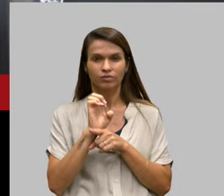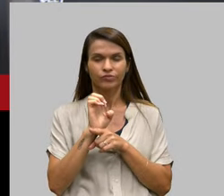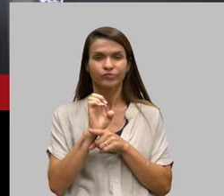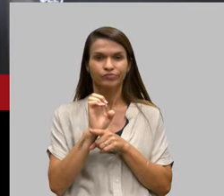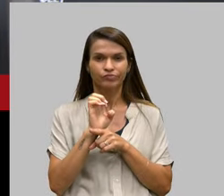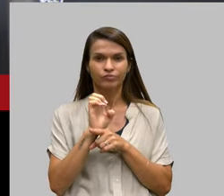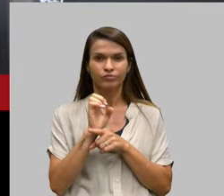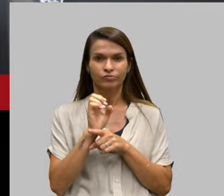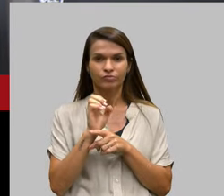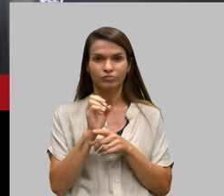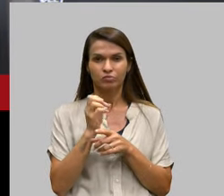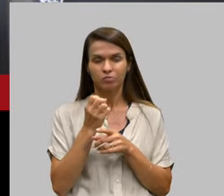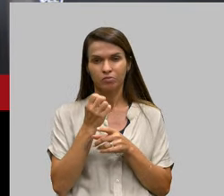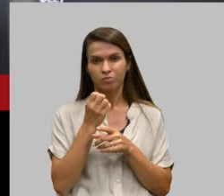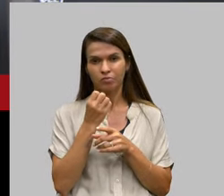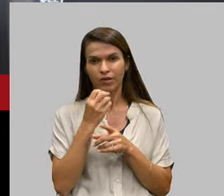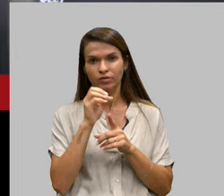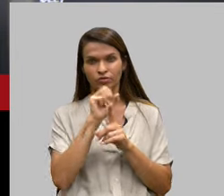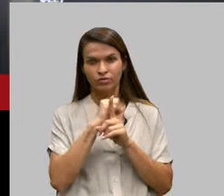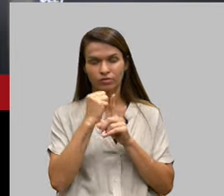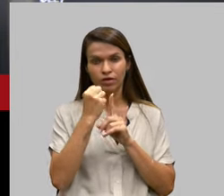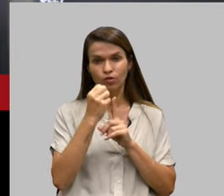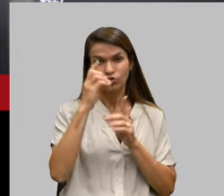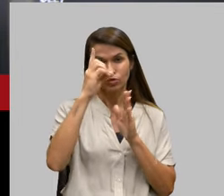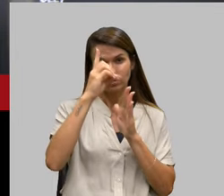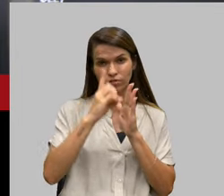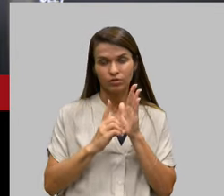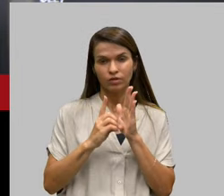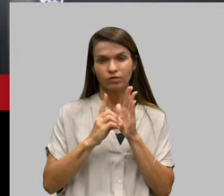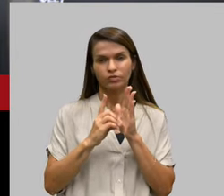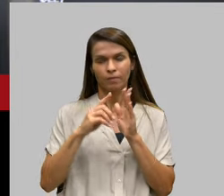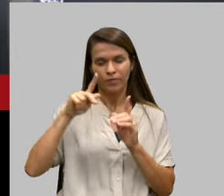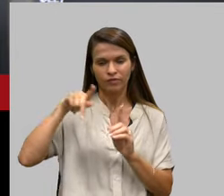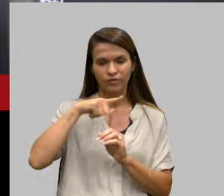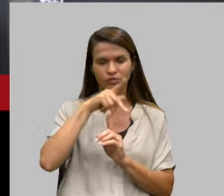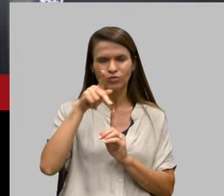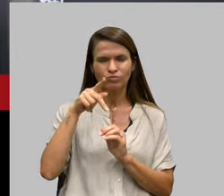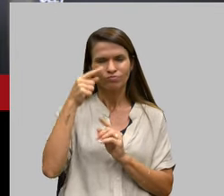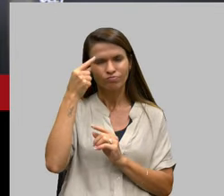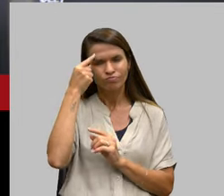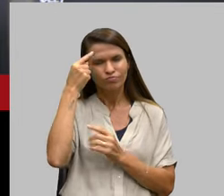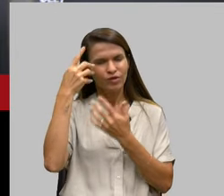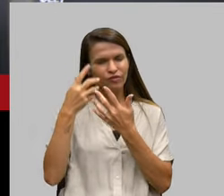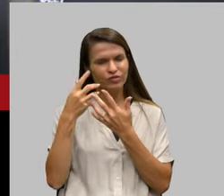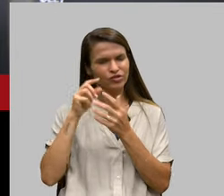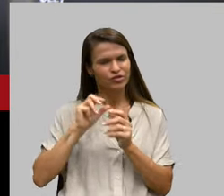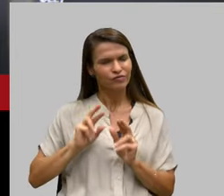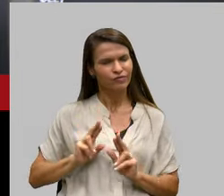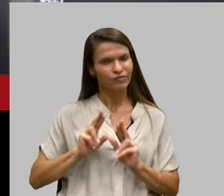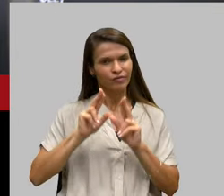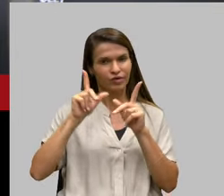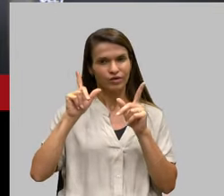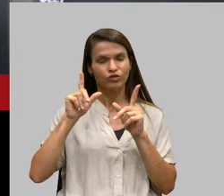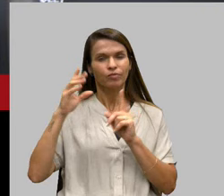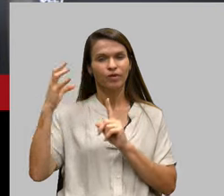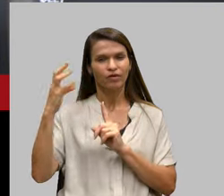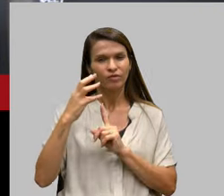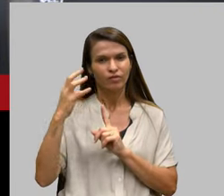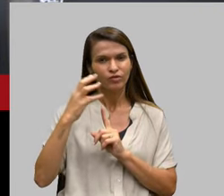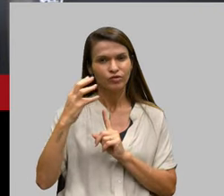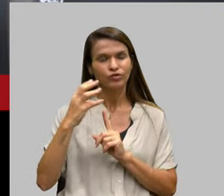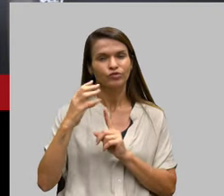Social o direito previdenciário começou a ser pensado diferente no Brasil com uma maior influência do do